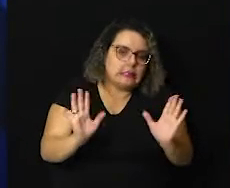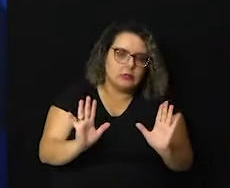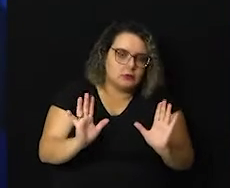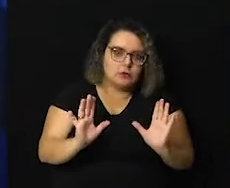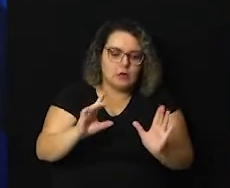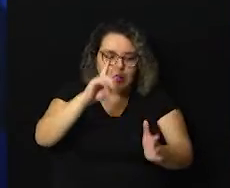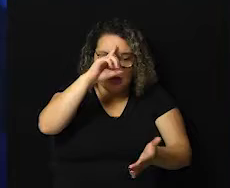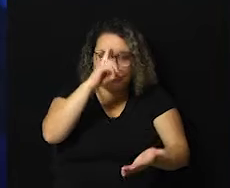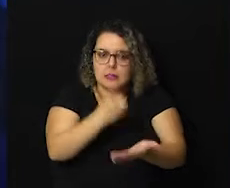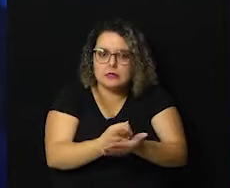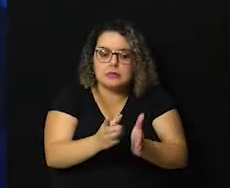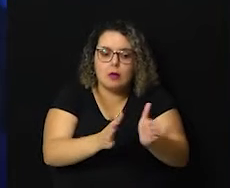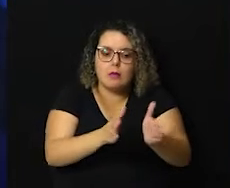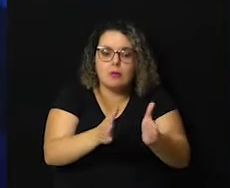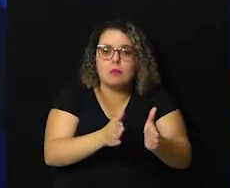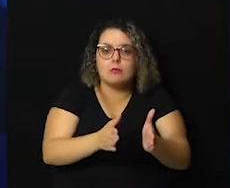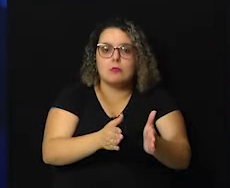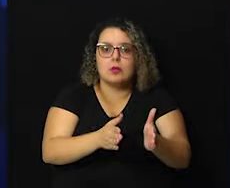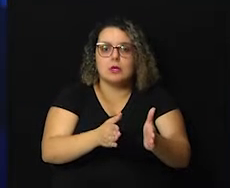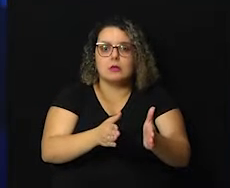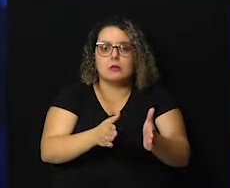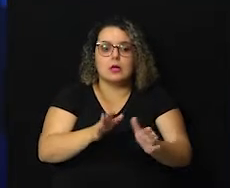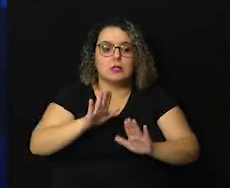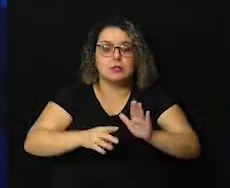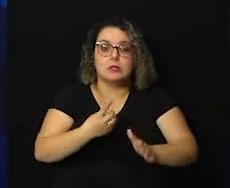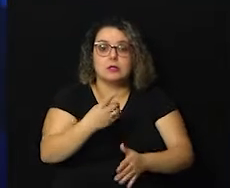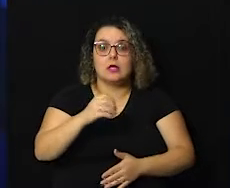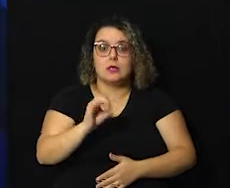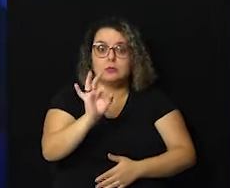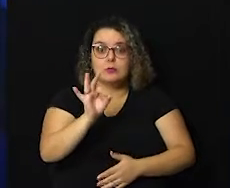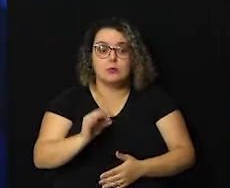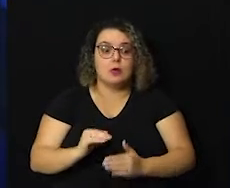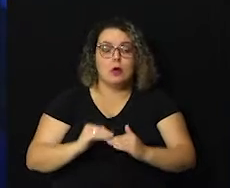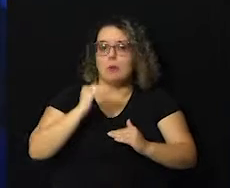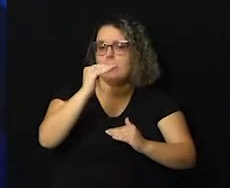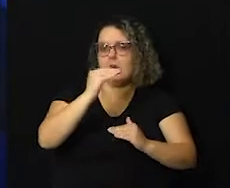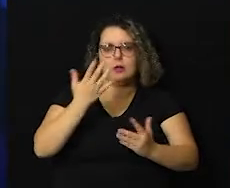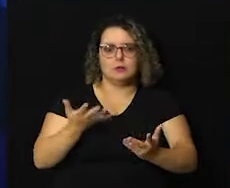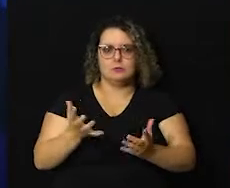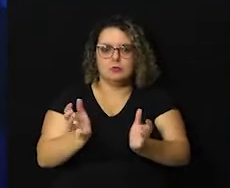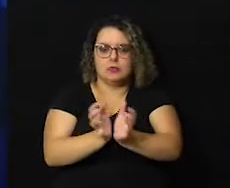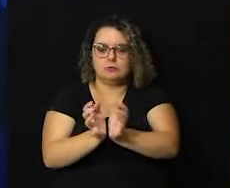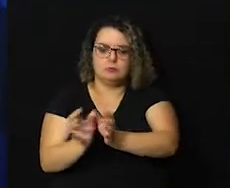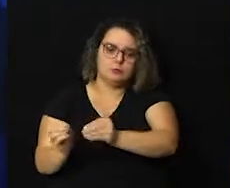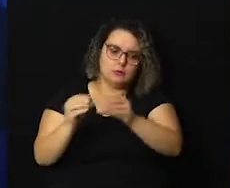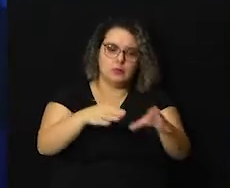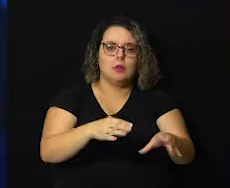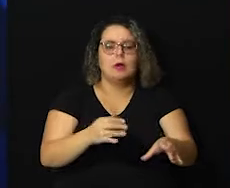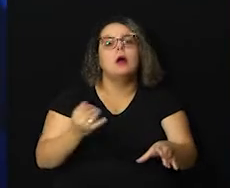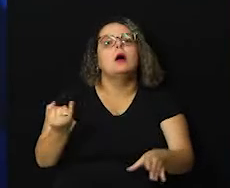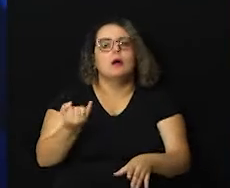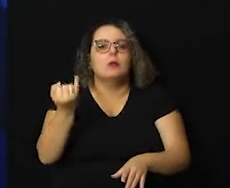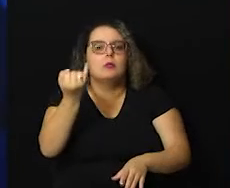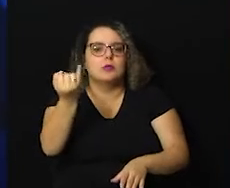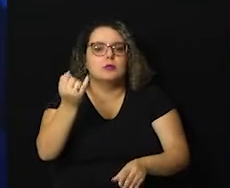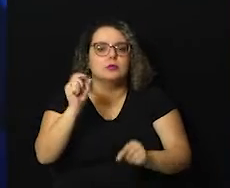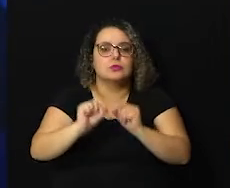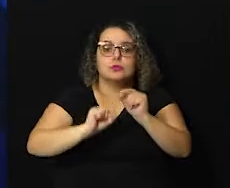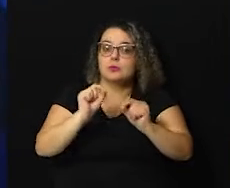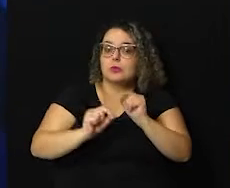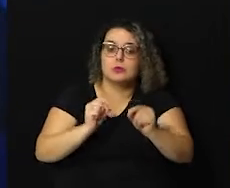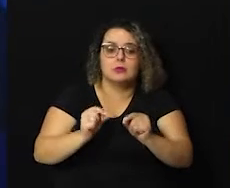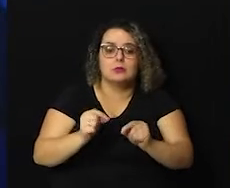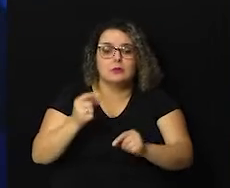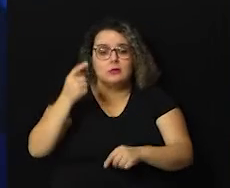é a decisão pelo prazo às vezes pagar dez porcento a marcha pelo deslocamento da equipe é mais interessante